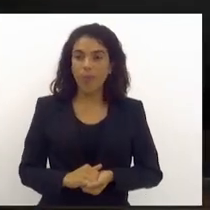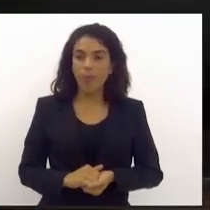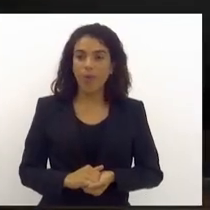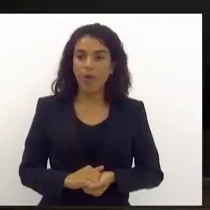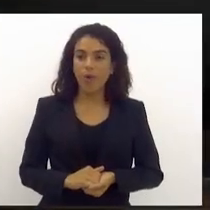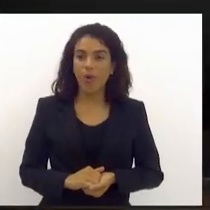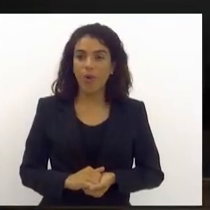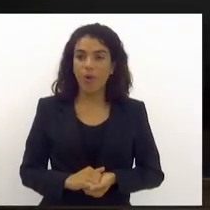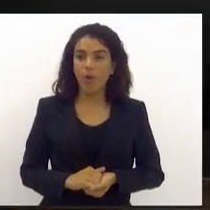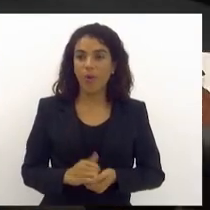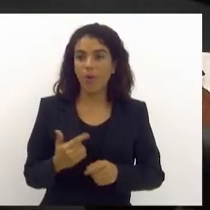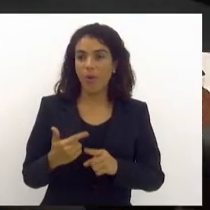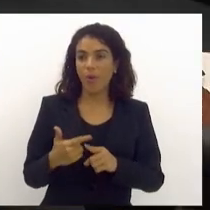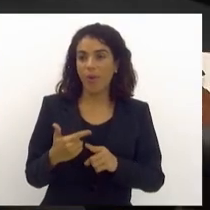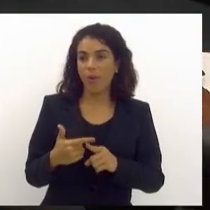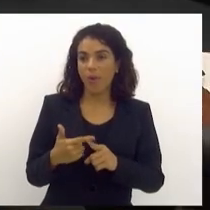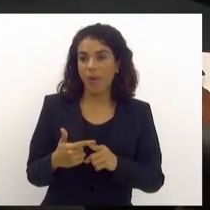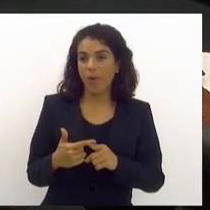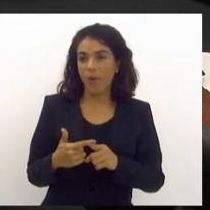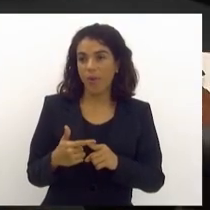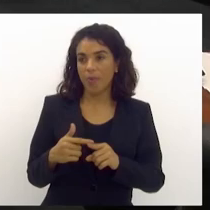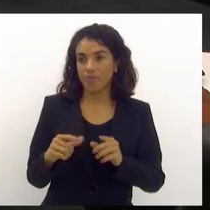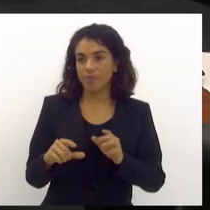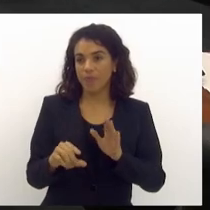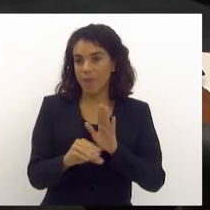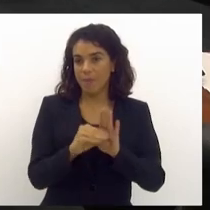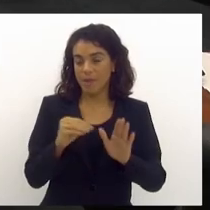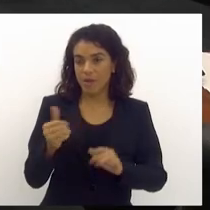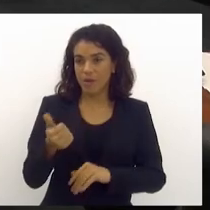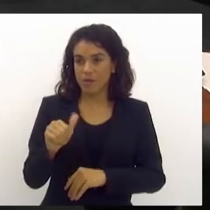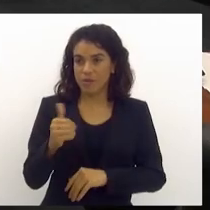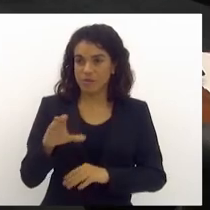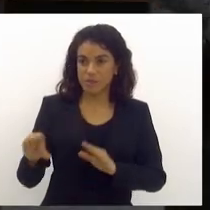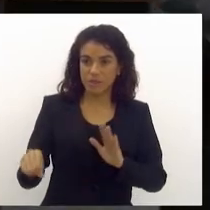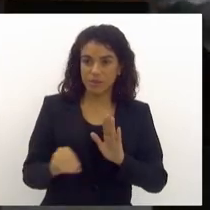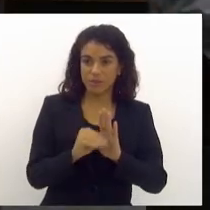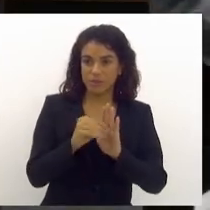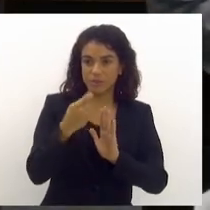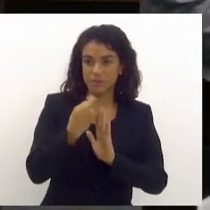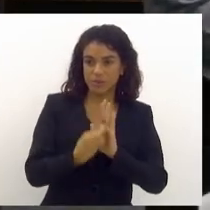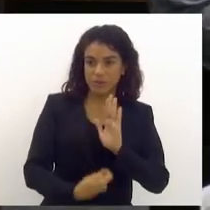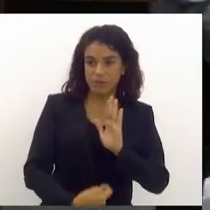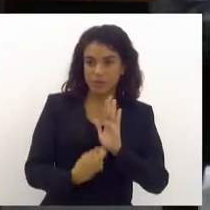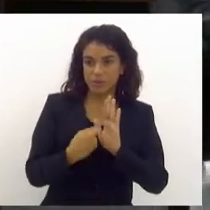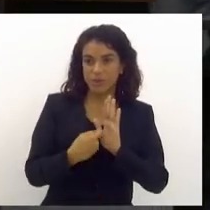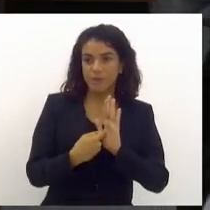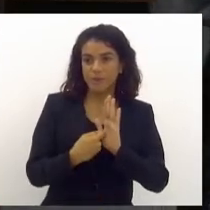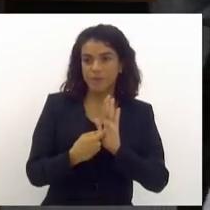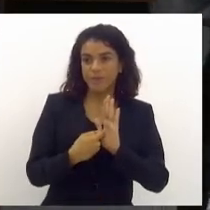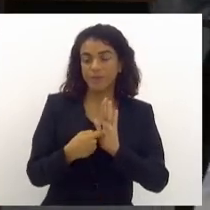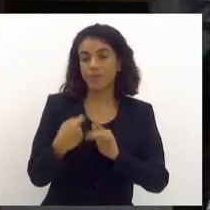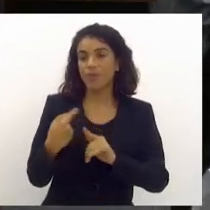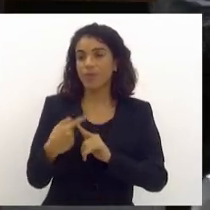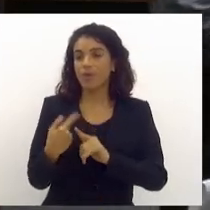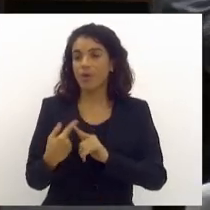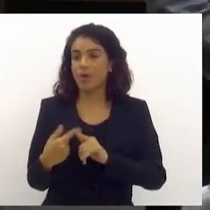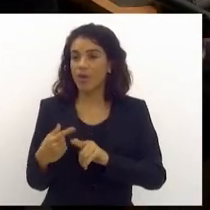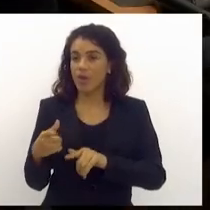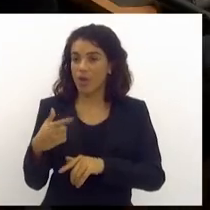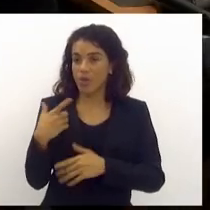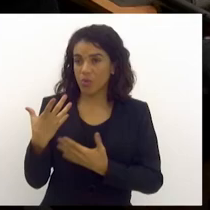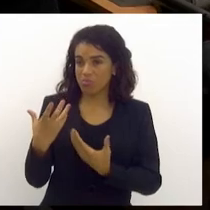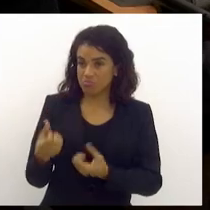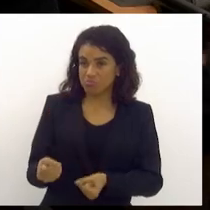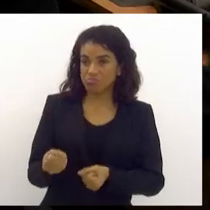dizendo que o destaque da emenda 11 será incluído no texto. É na isso? Verdade, o destaque isso. Acaba sendo prejudicado porque eu estou